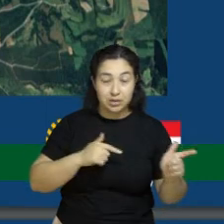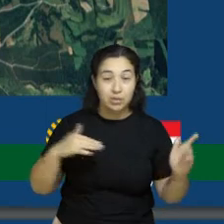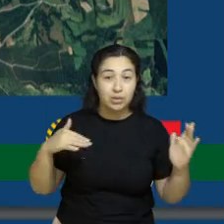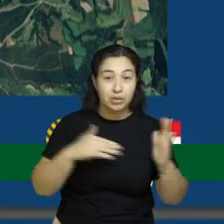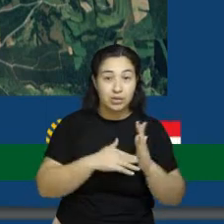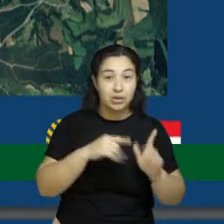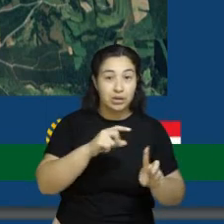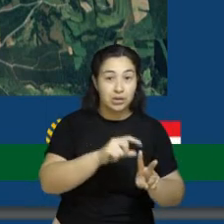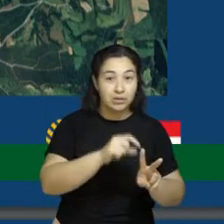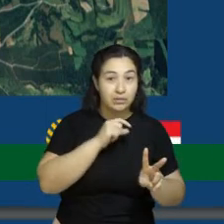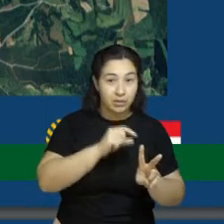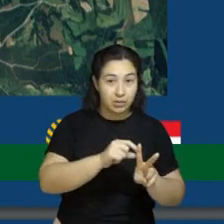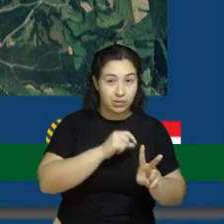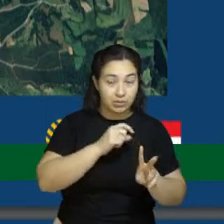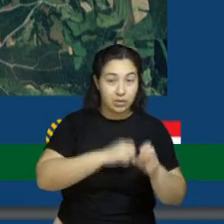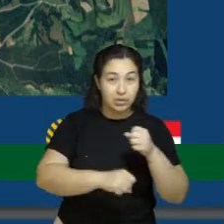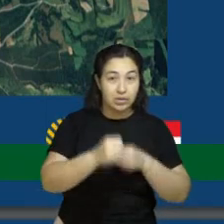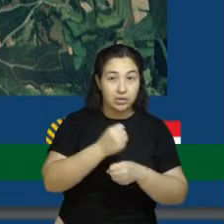climático em